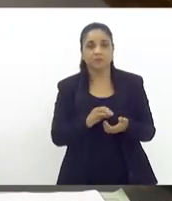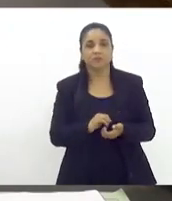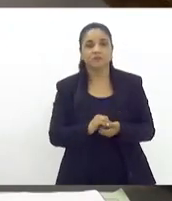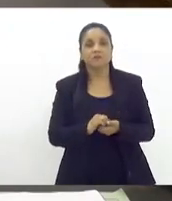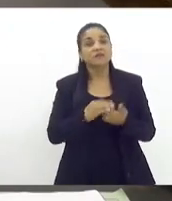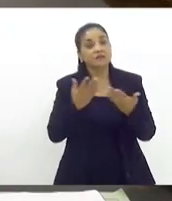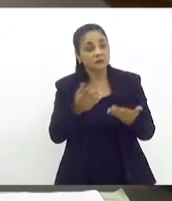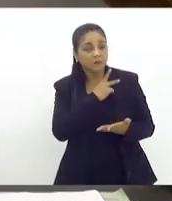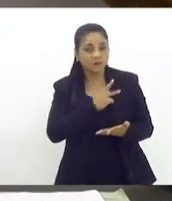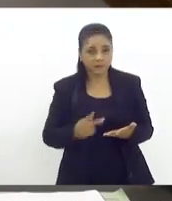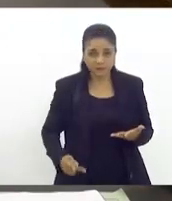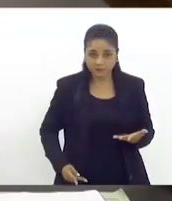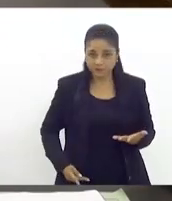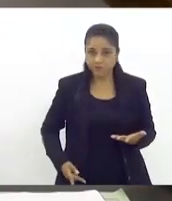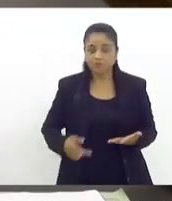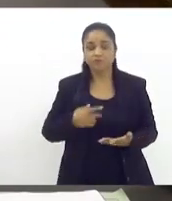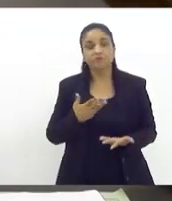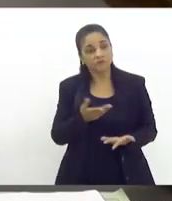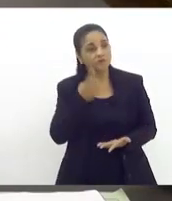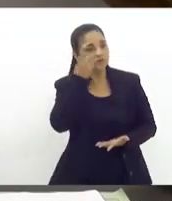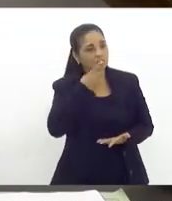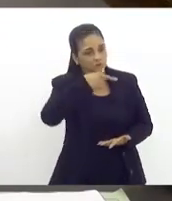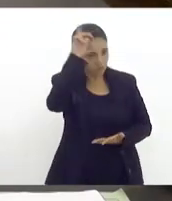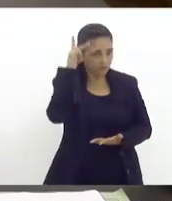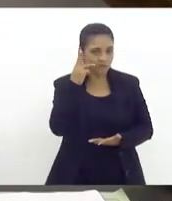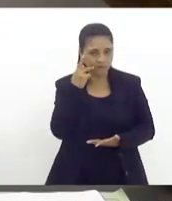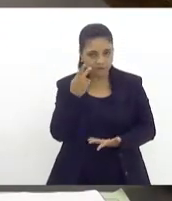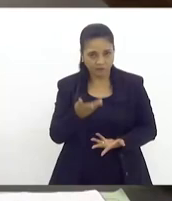Senhor presidente. Deputado Luiz Paulo.